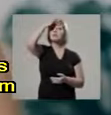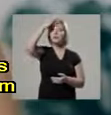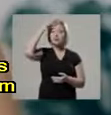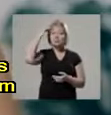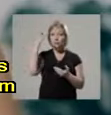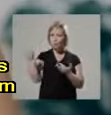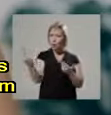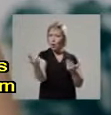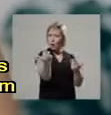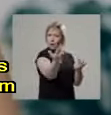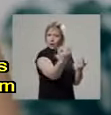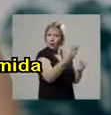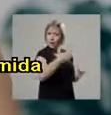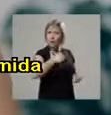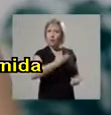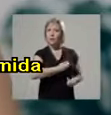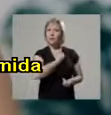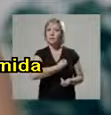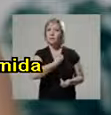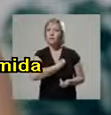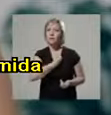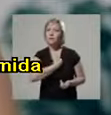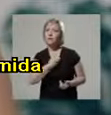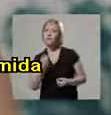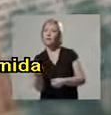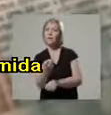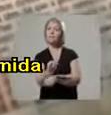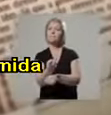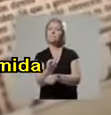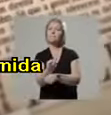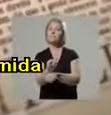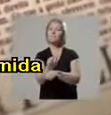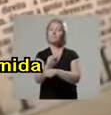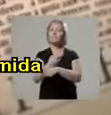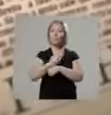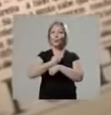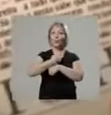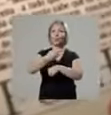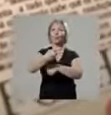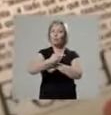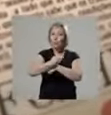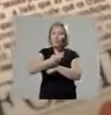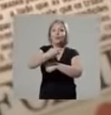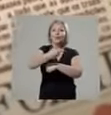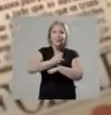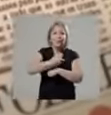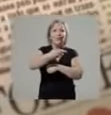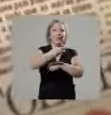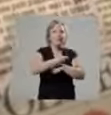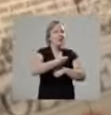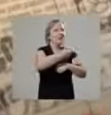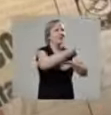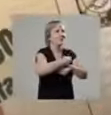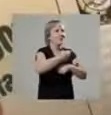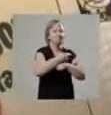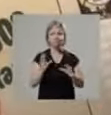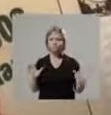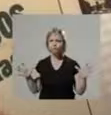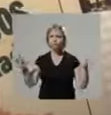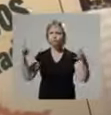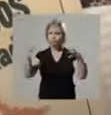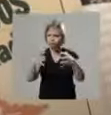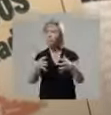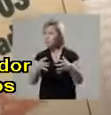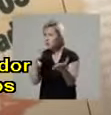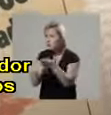outras pessoas também que estavam na mesma situação da talidomida me procurou. E aí, bom, vamos brigar